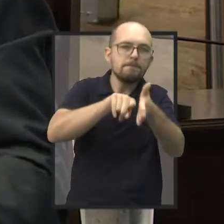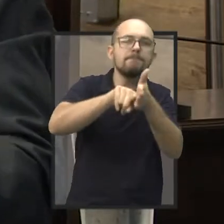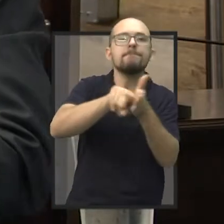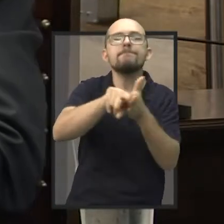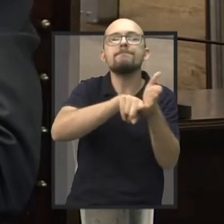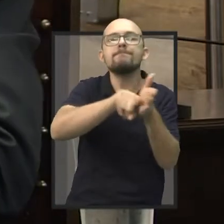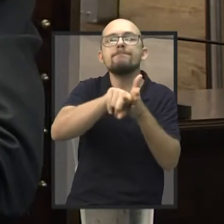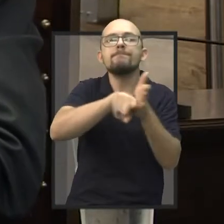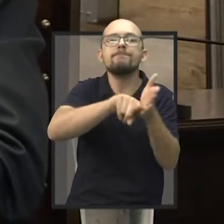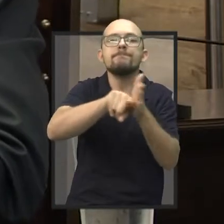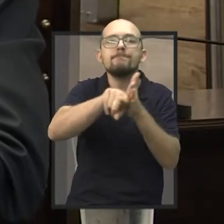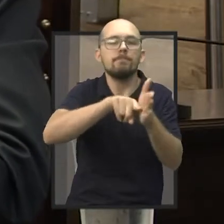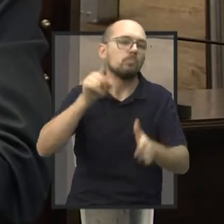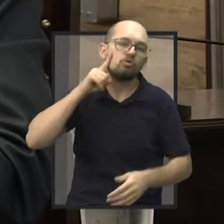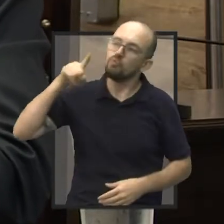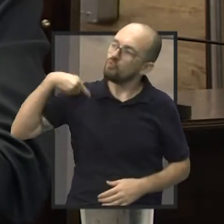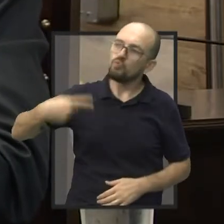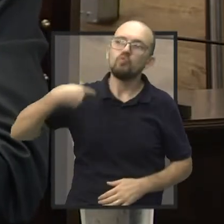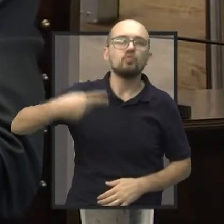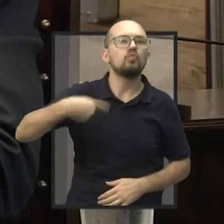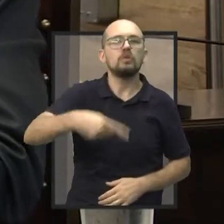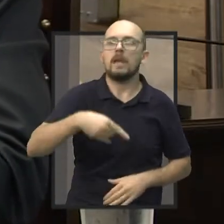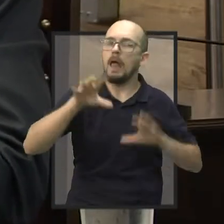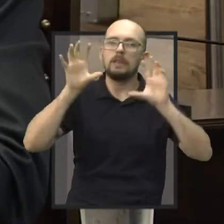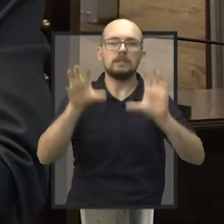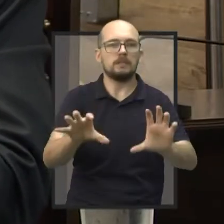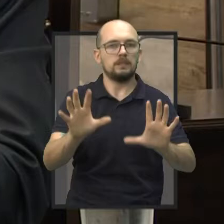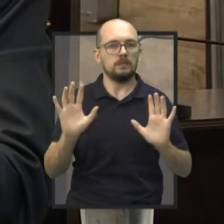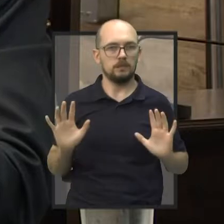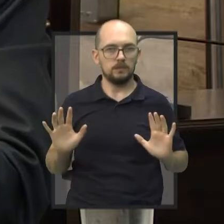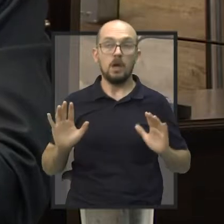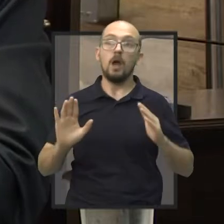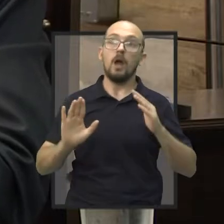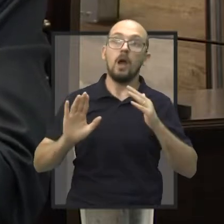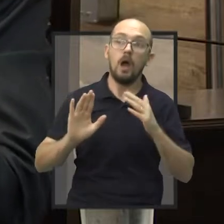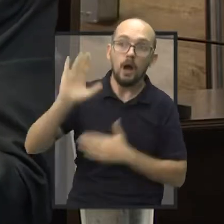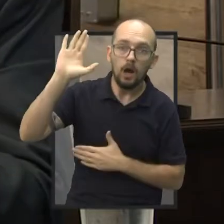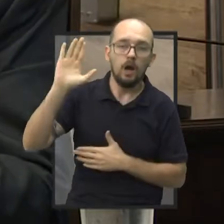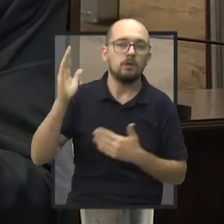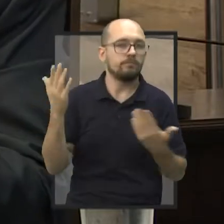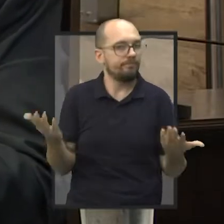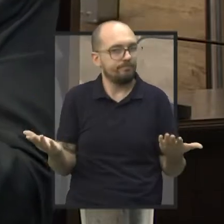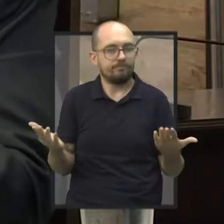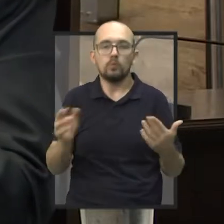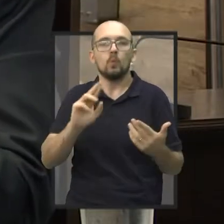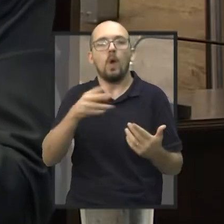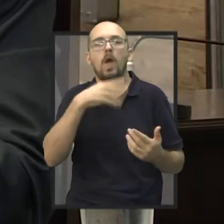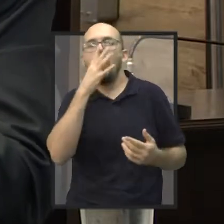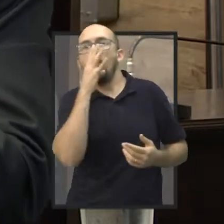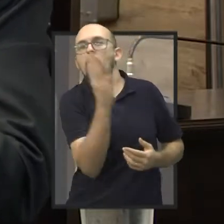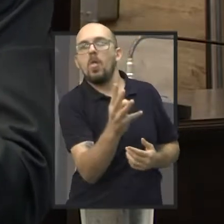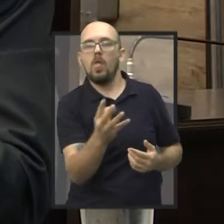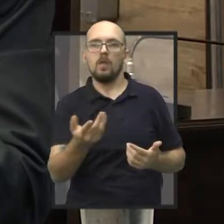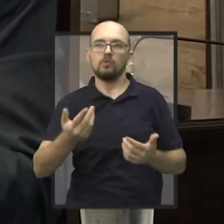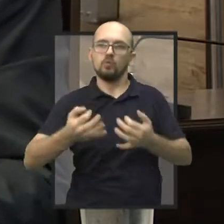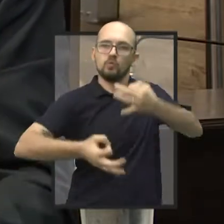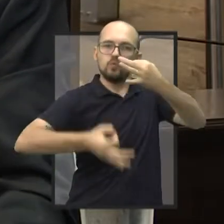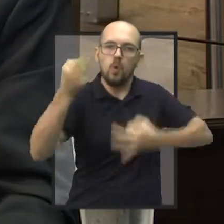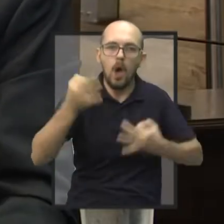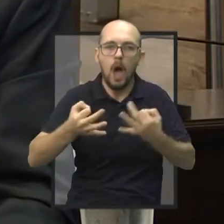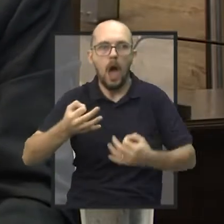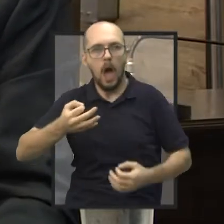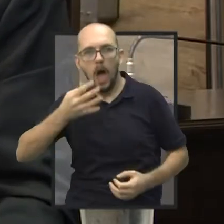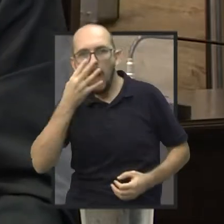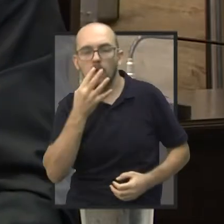né? Não é uma questão de você estar fazendo um pré-julgamento ou você fazer uma